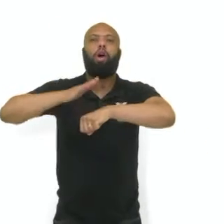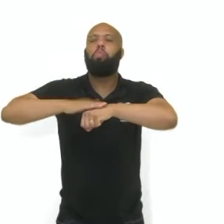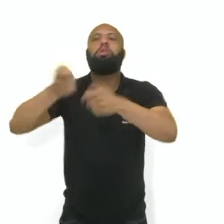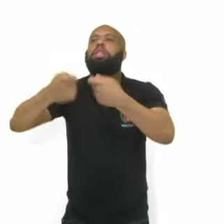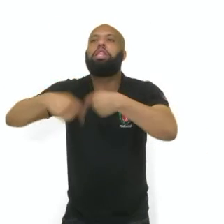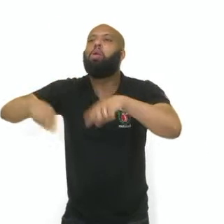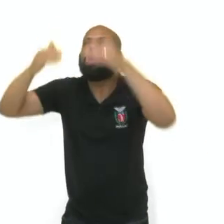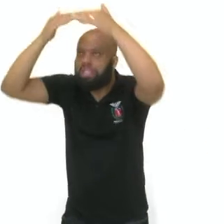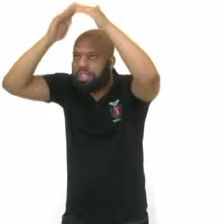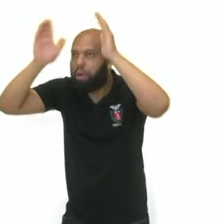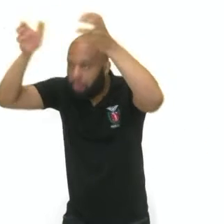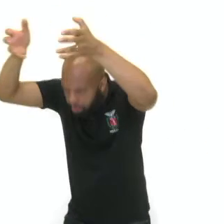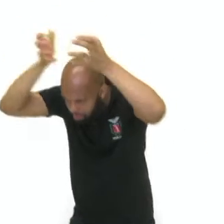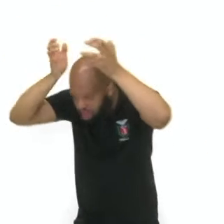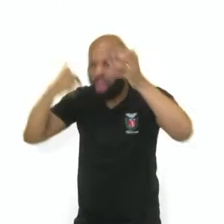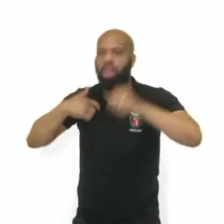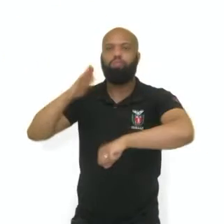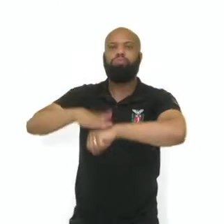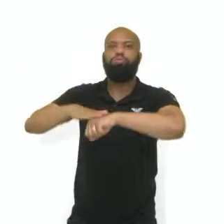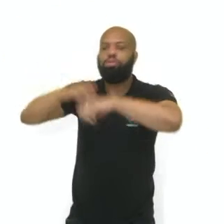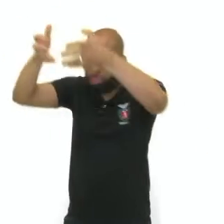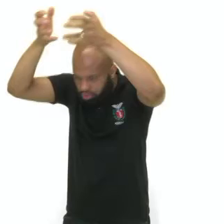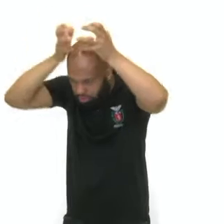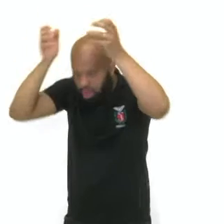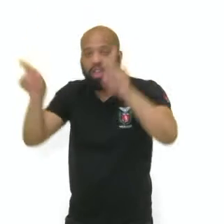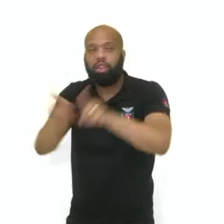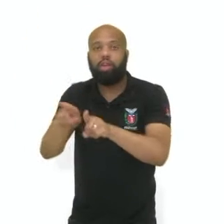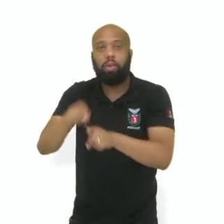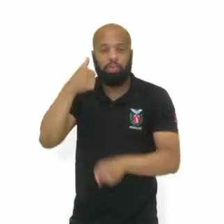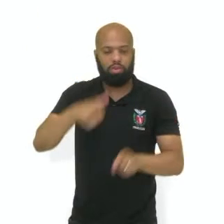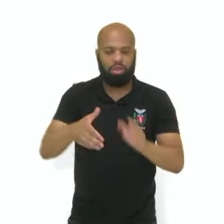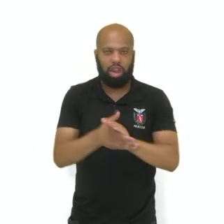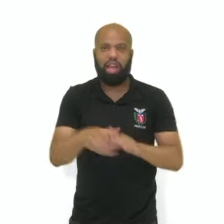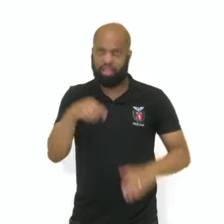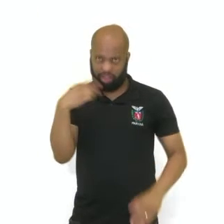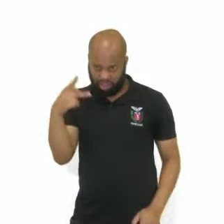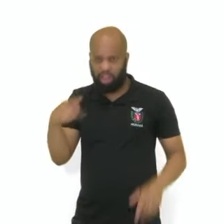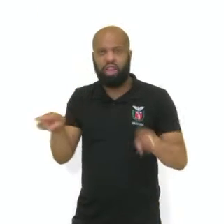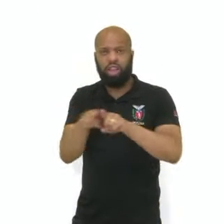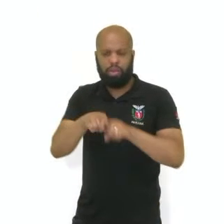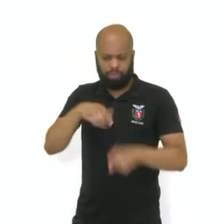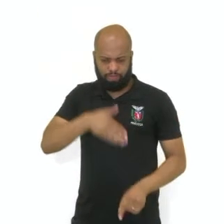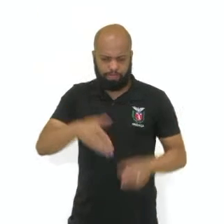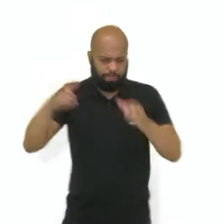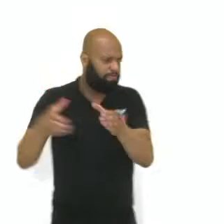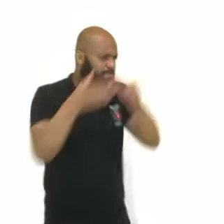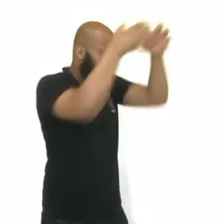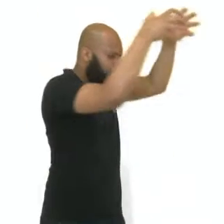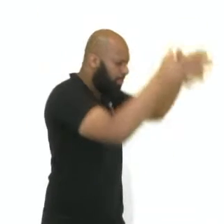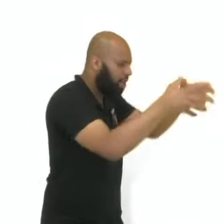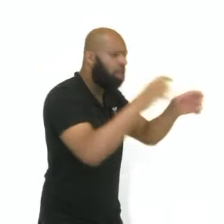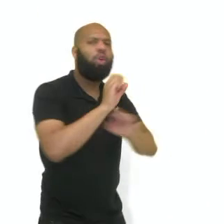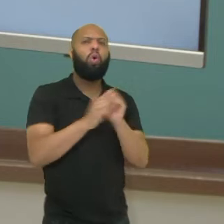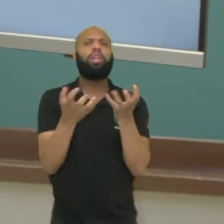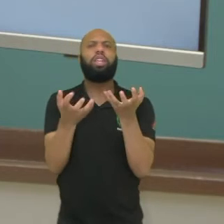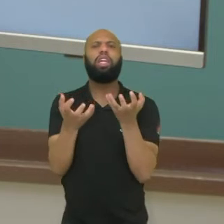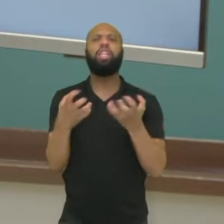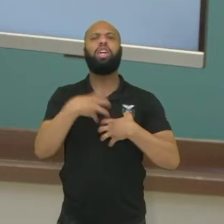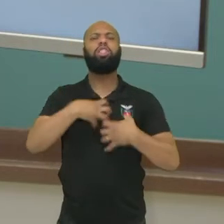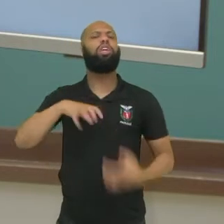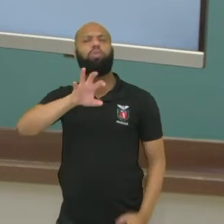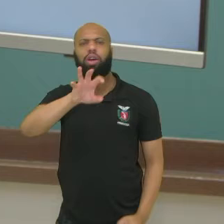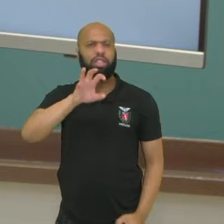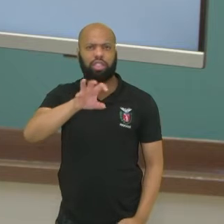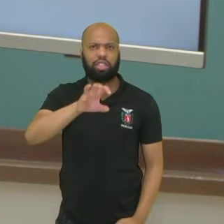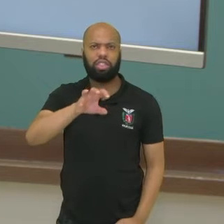coroar-se imperador. Em seguida, coroou sua esposa imperatriz, né? O que ele pretendia com esse gesto, né?